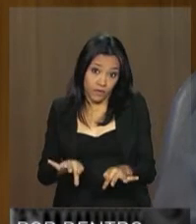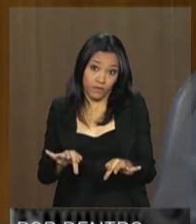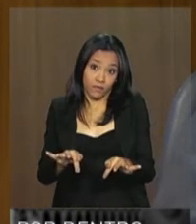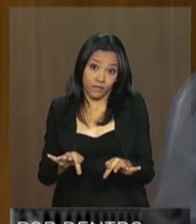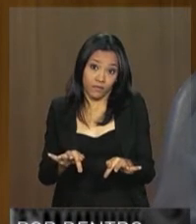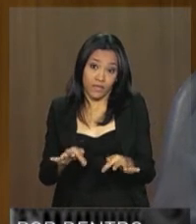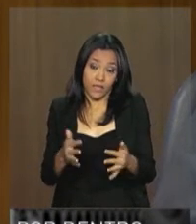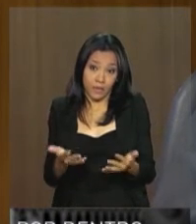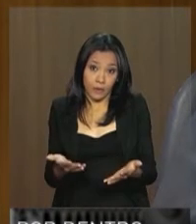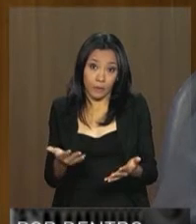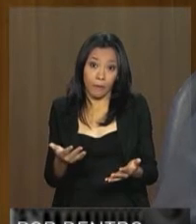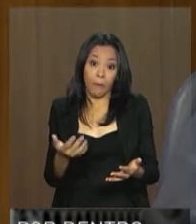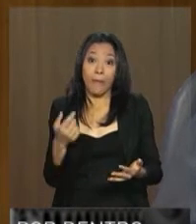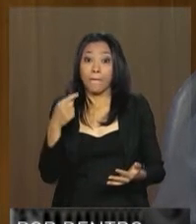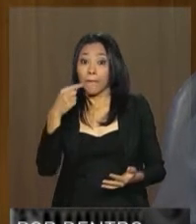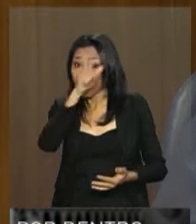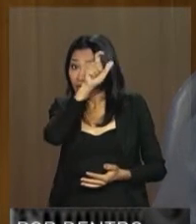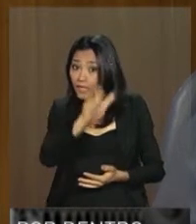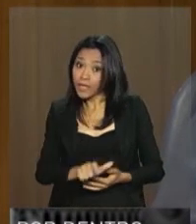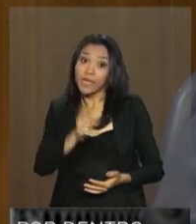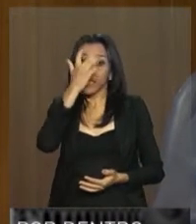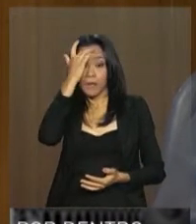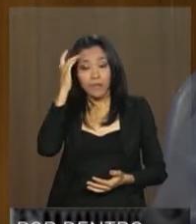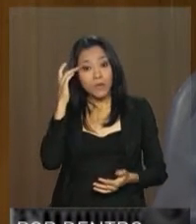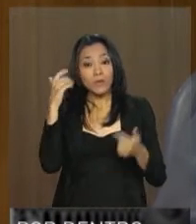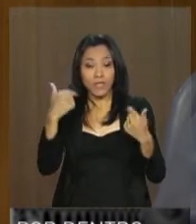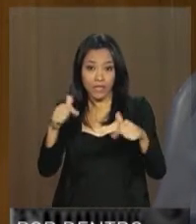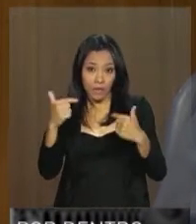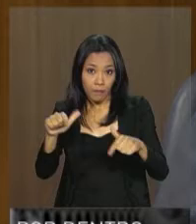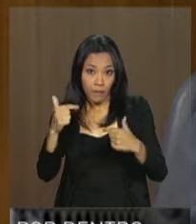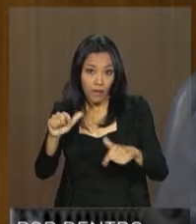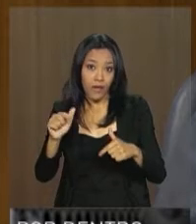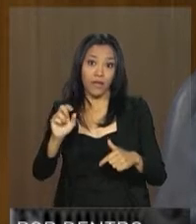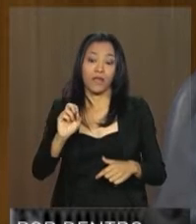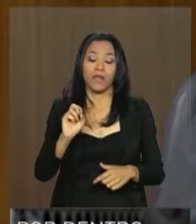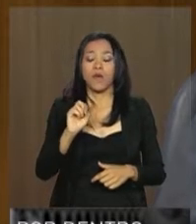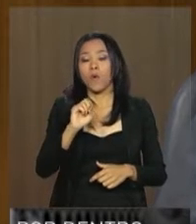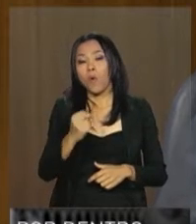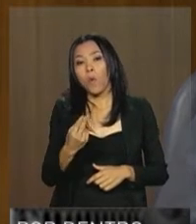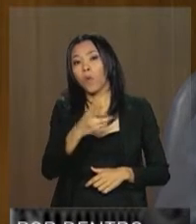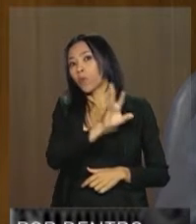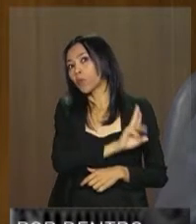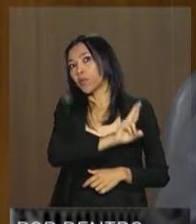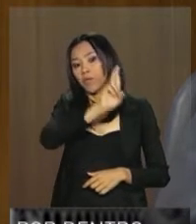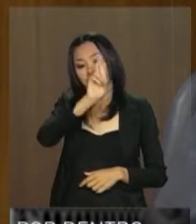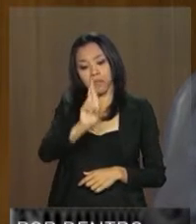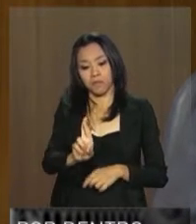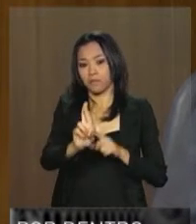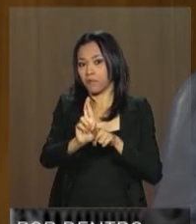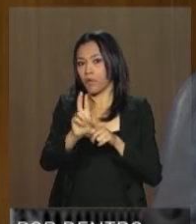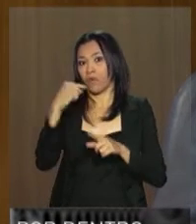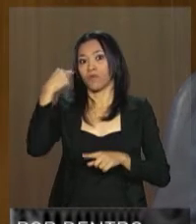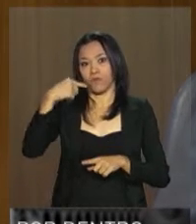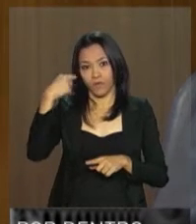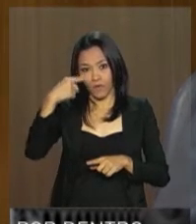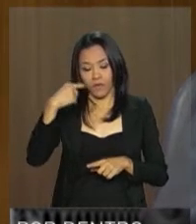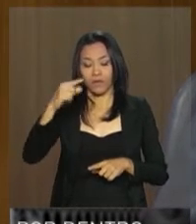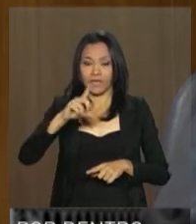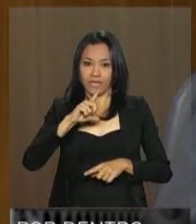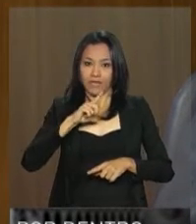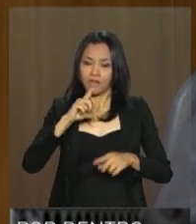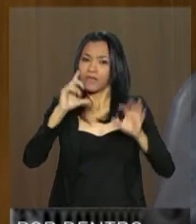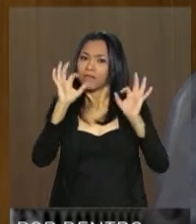para que aquele trabalhador ou a parte que o representa o advogado tem a convicção